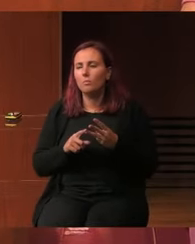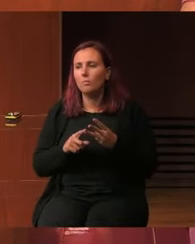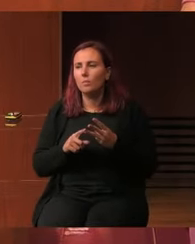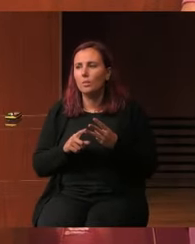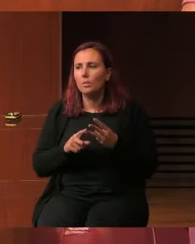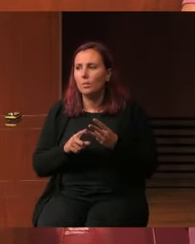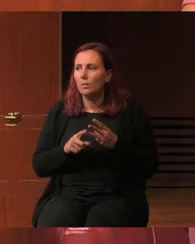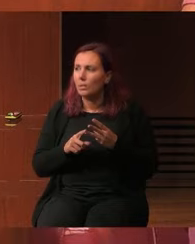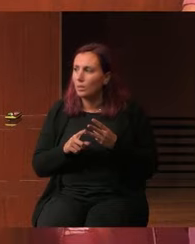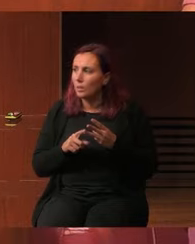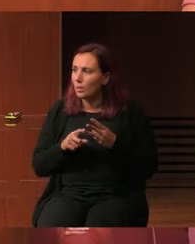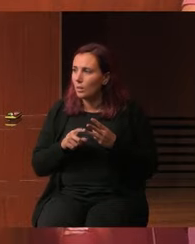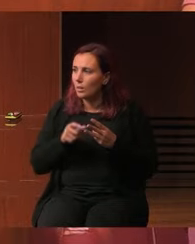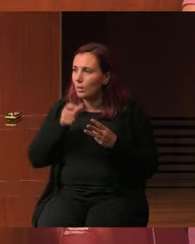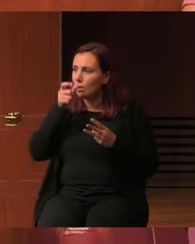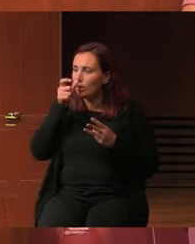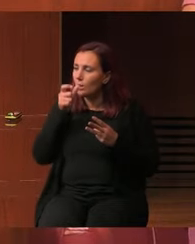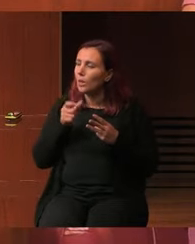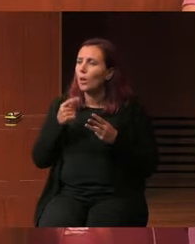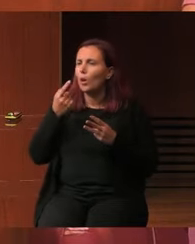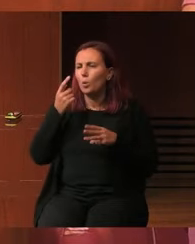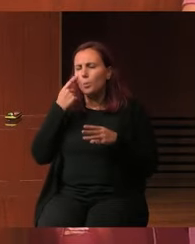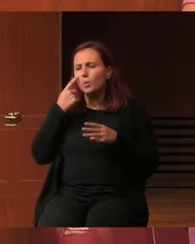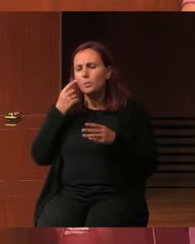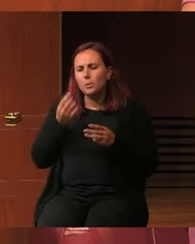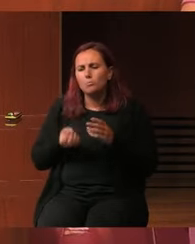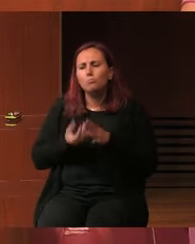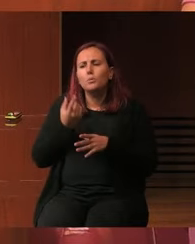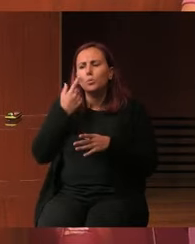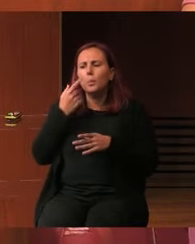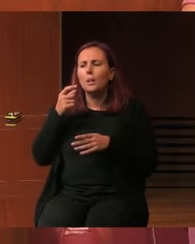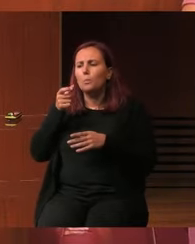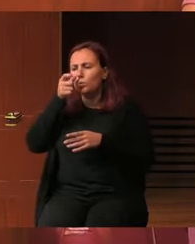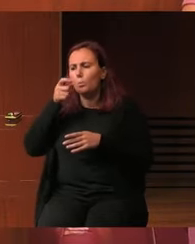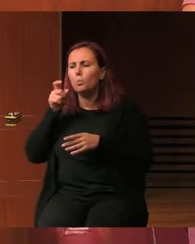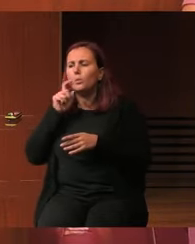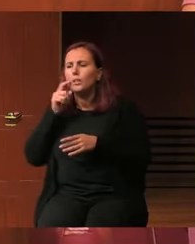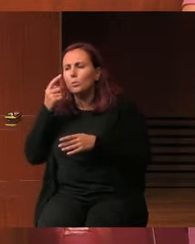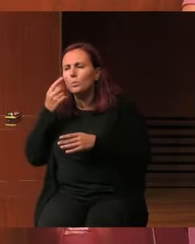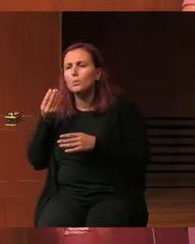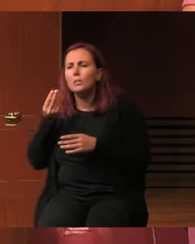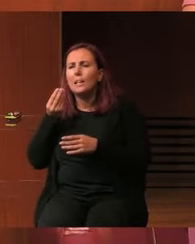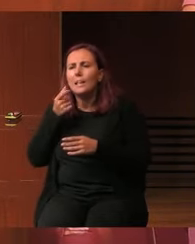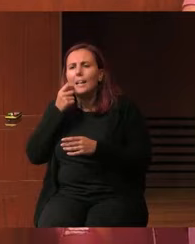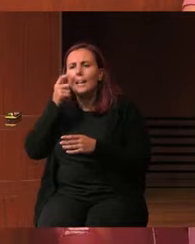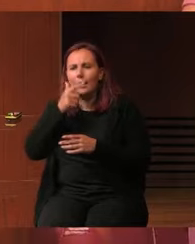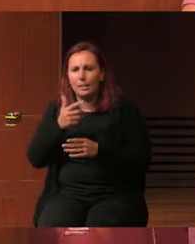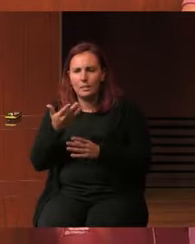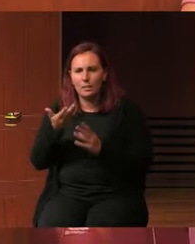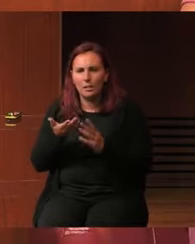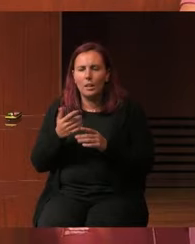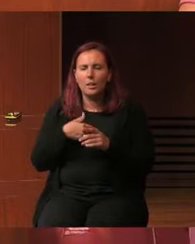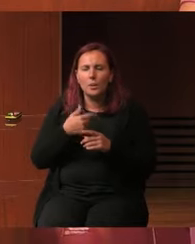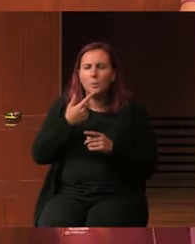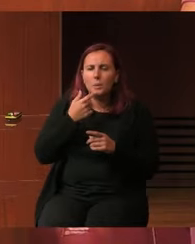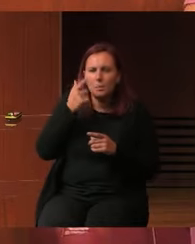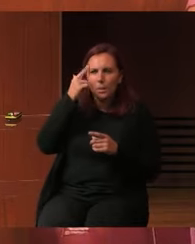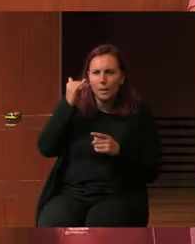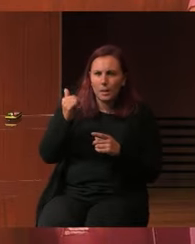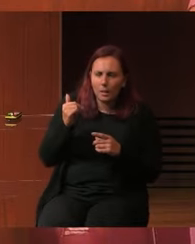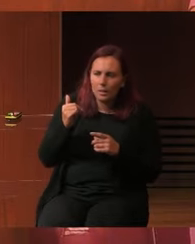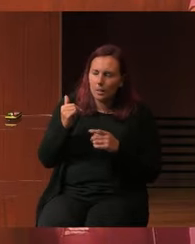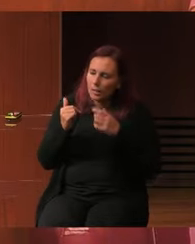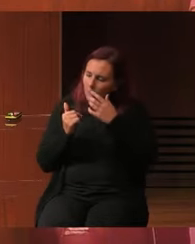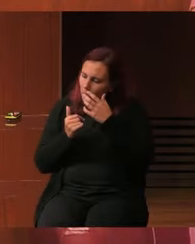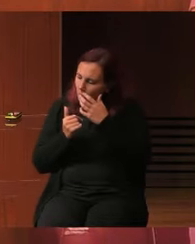os guardiões, como é que o conhecimento é gerado e os guardiões do conhecimento. Eu acho que eu cresci certamente com esta ideia da biblioteca